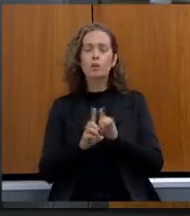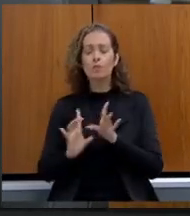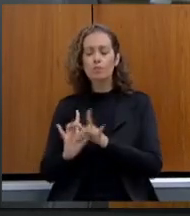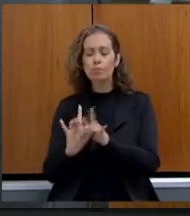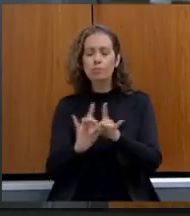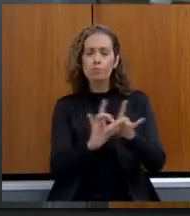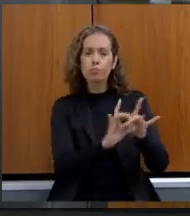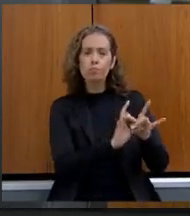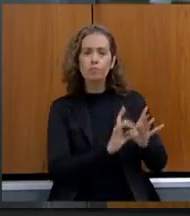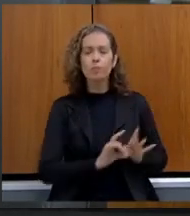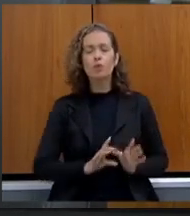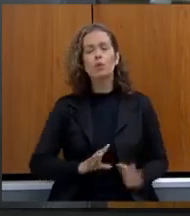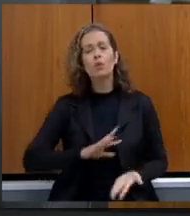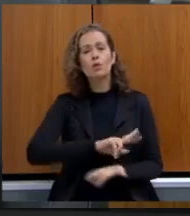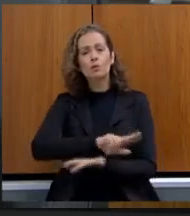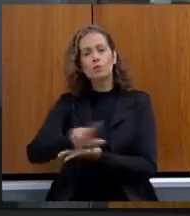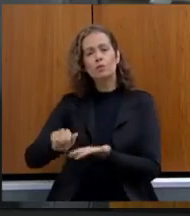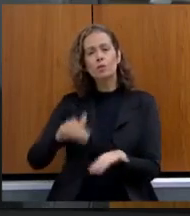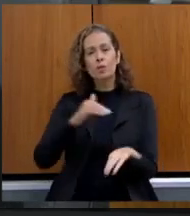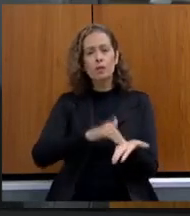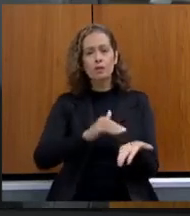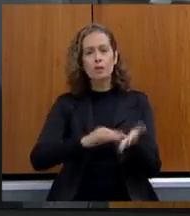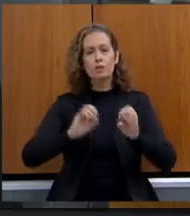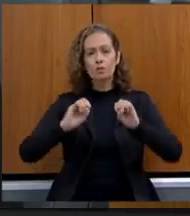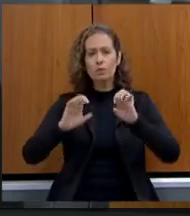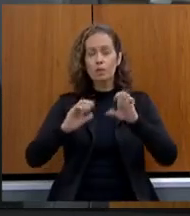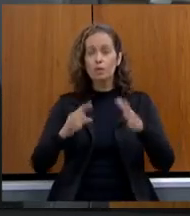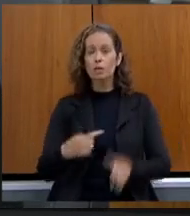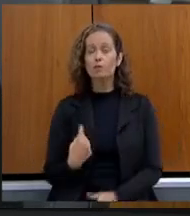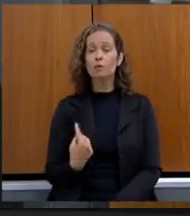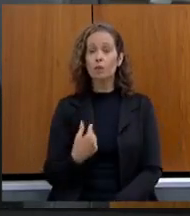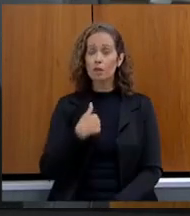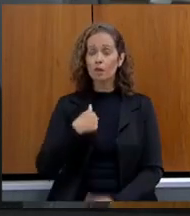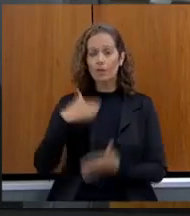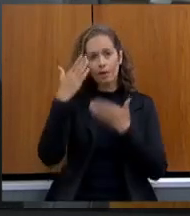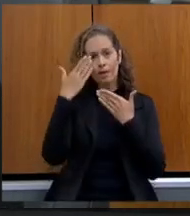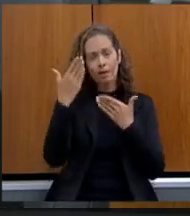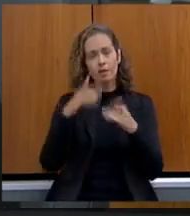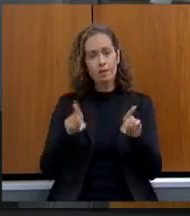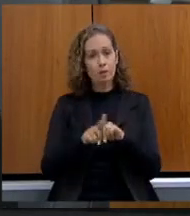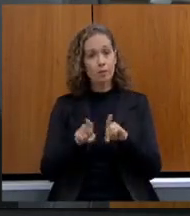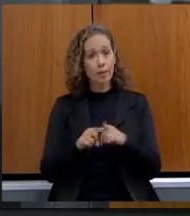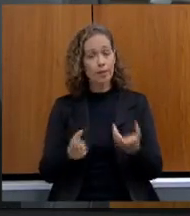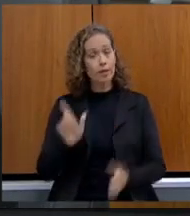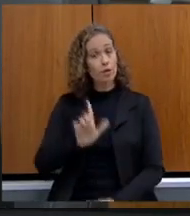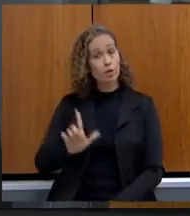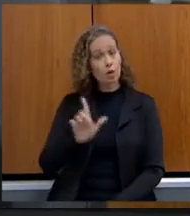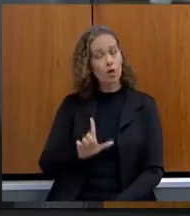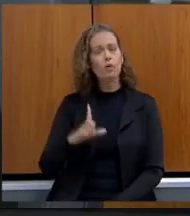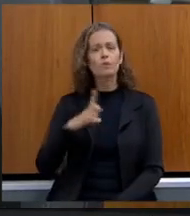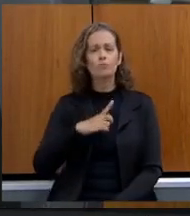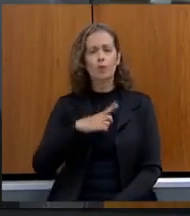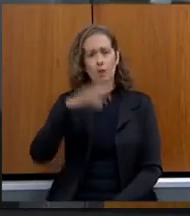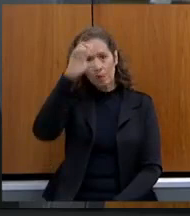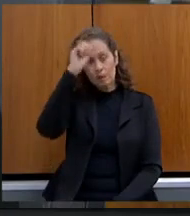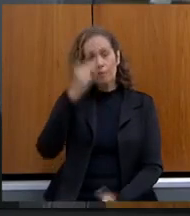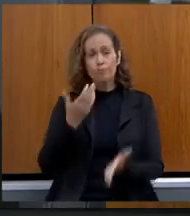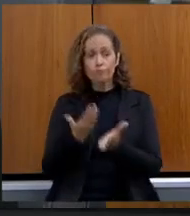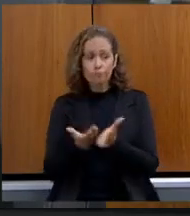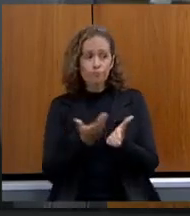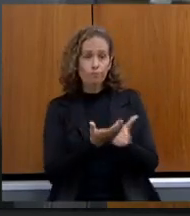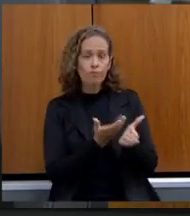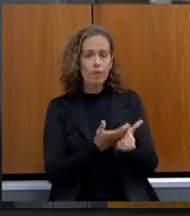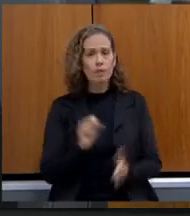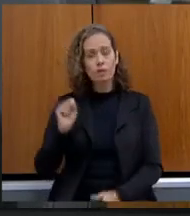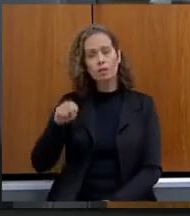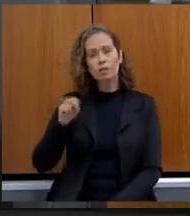educação e com os professores das redes municipais a quem muito agradeço então é claro teremos perdas claro que a luta é muito